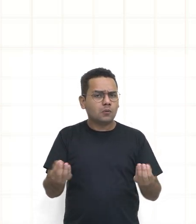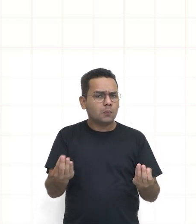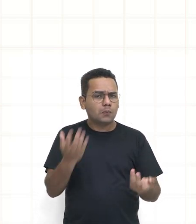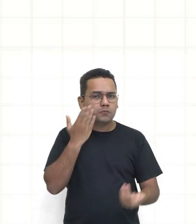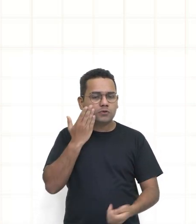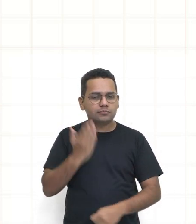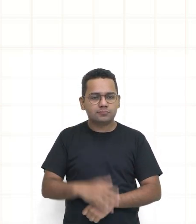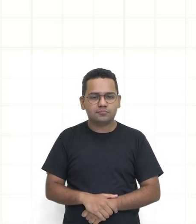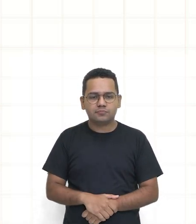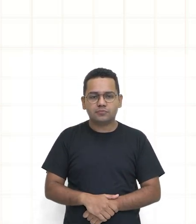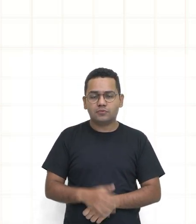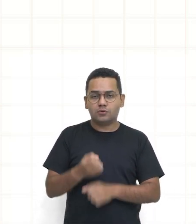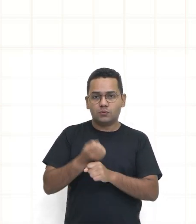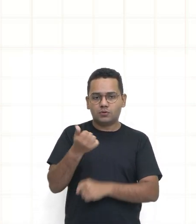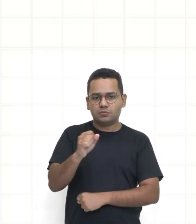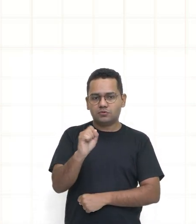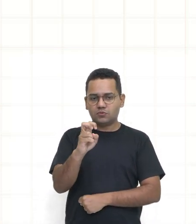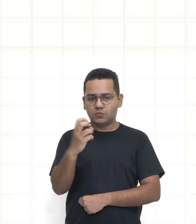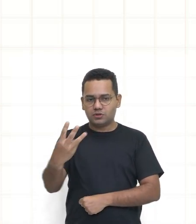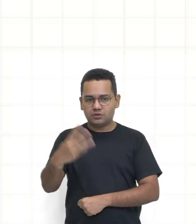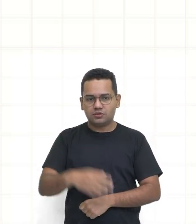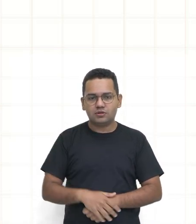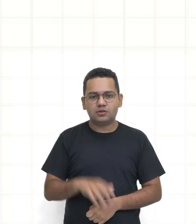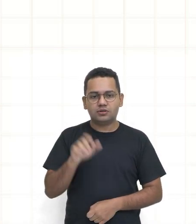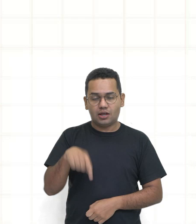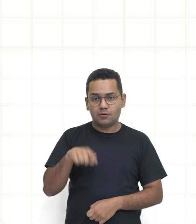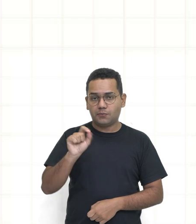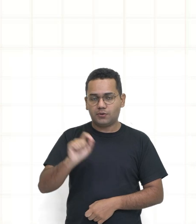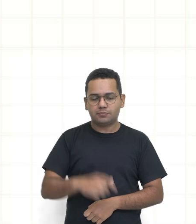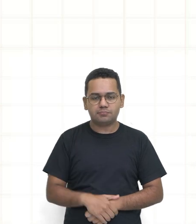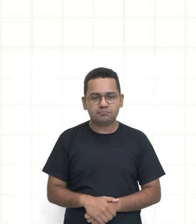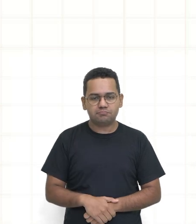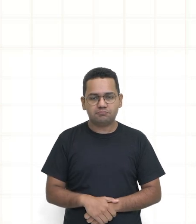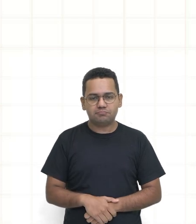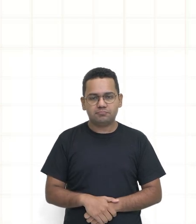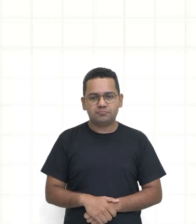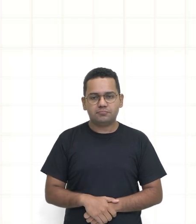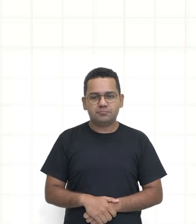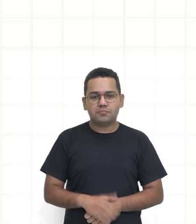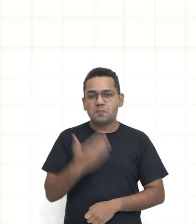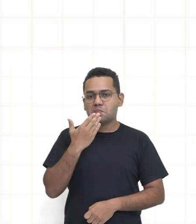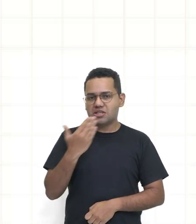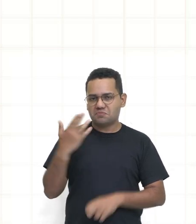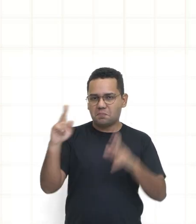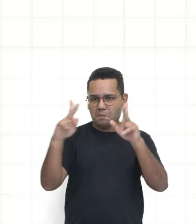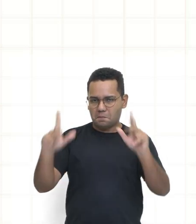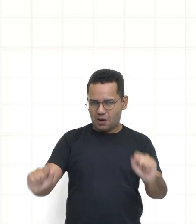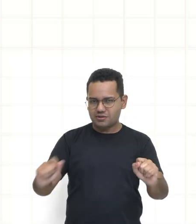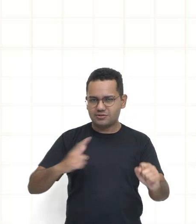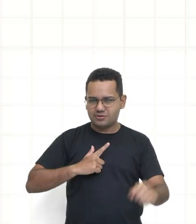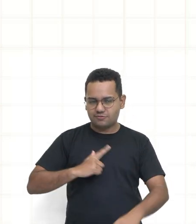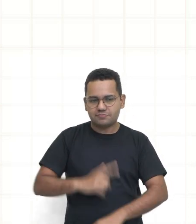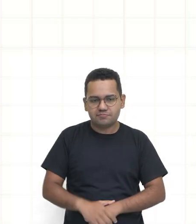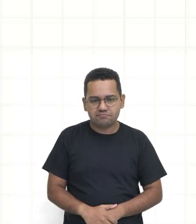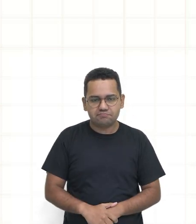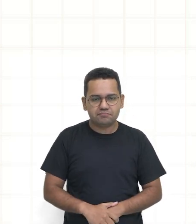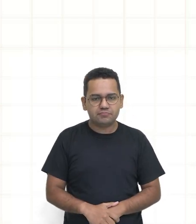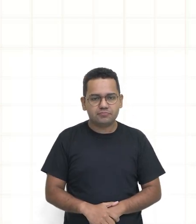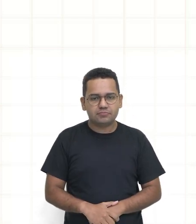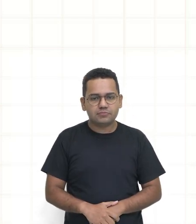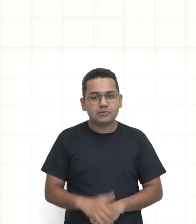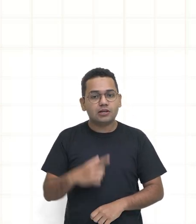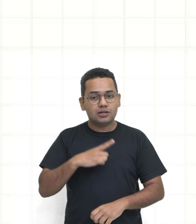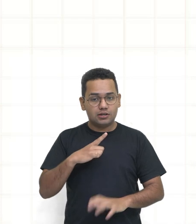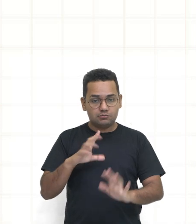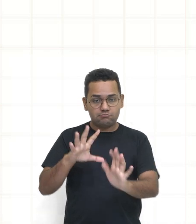Guerra da Coreia? Em 1953, nós temos o armistício, que é justamente um acordo de paz, e vai ter o estabelecimento da